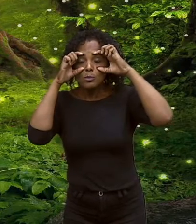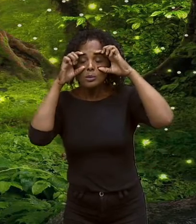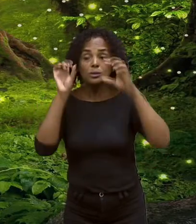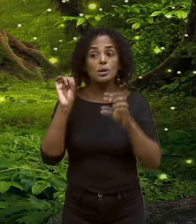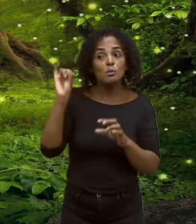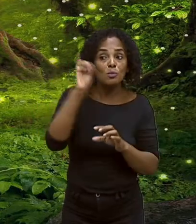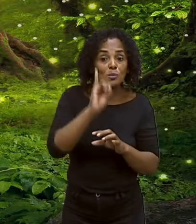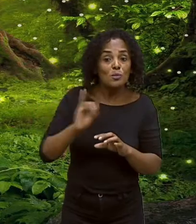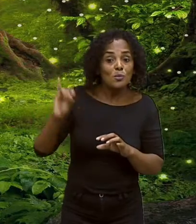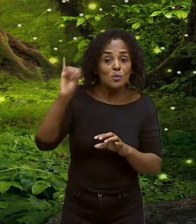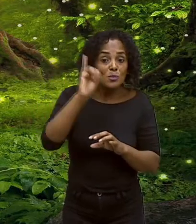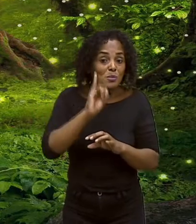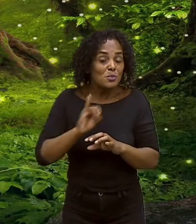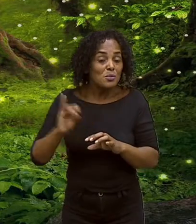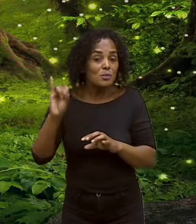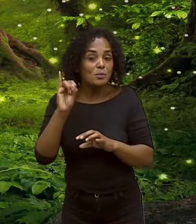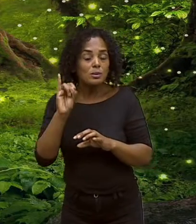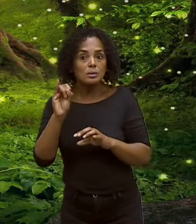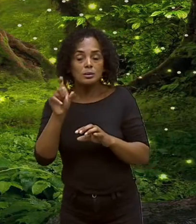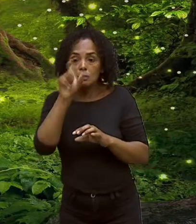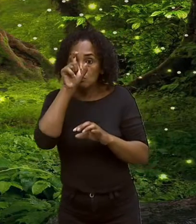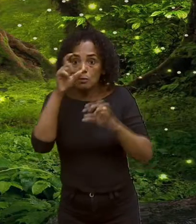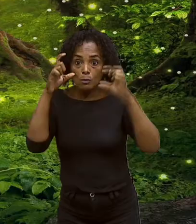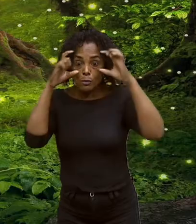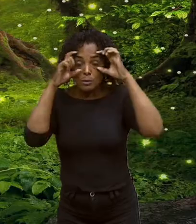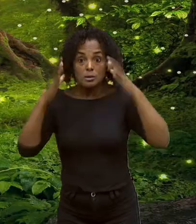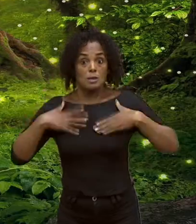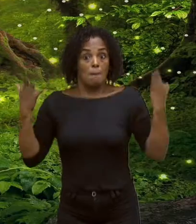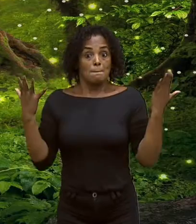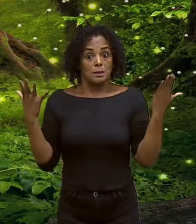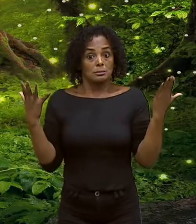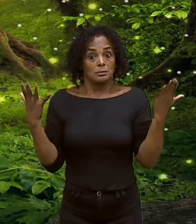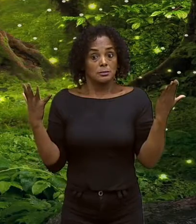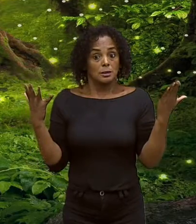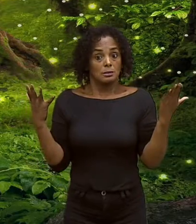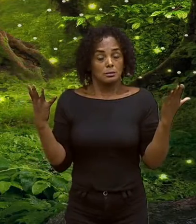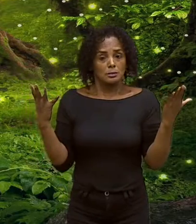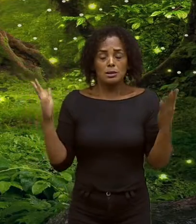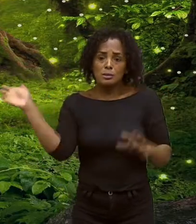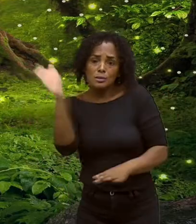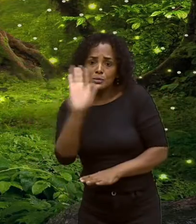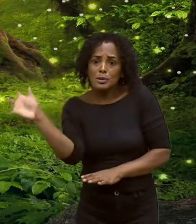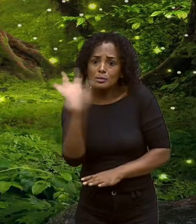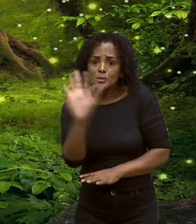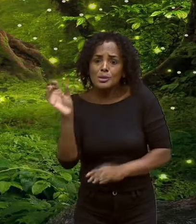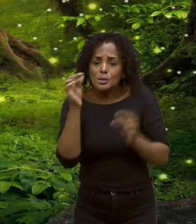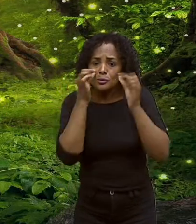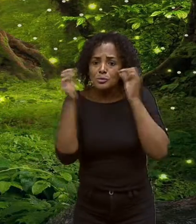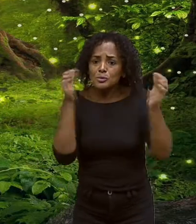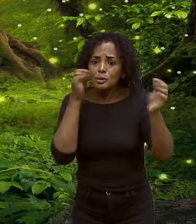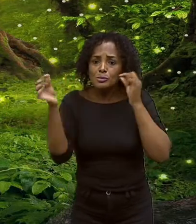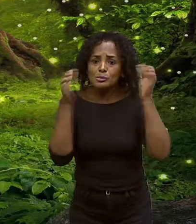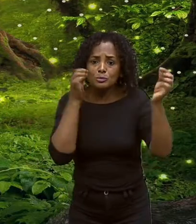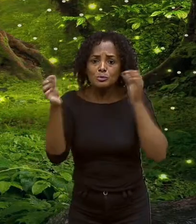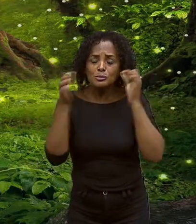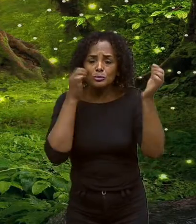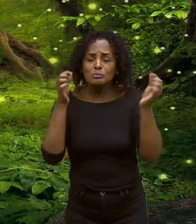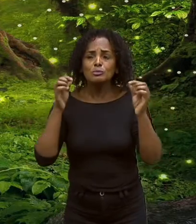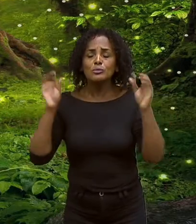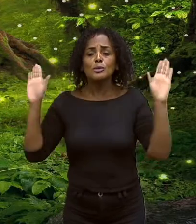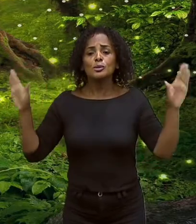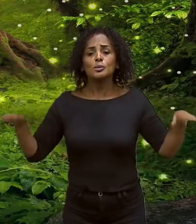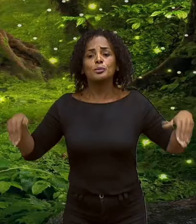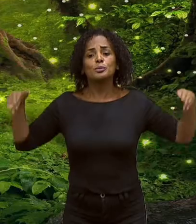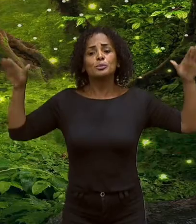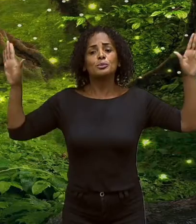bem? A dona coruja, espantada, olhou e disse, adeus, ratinho! E voou